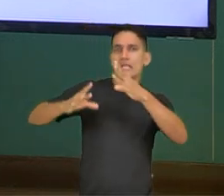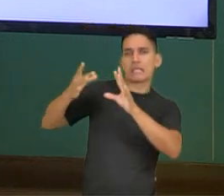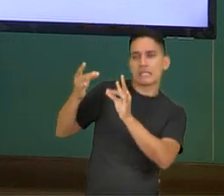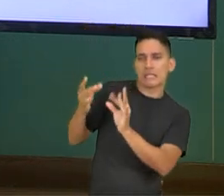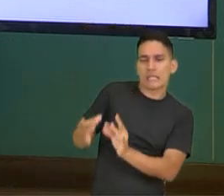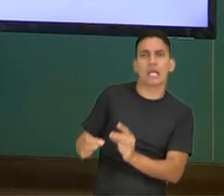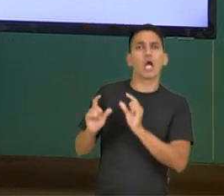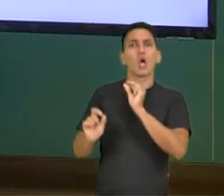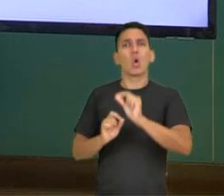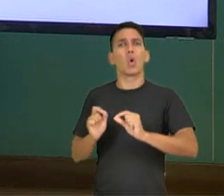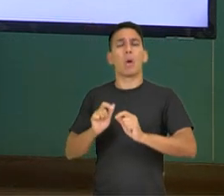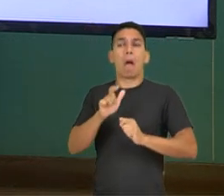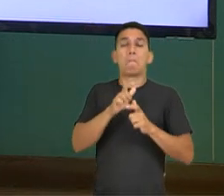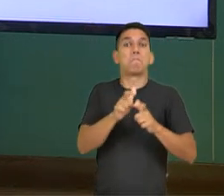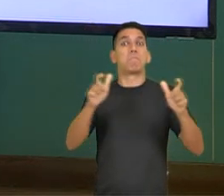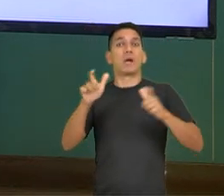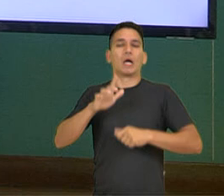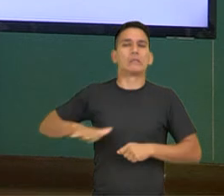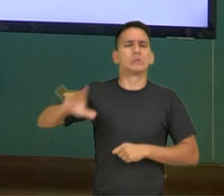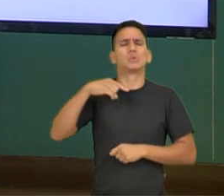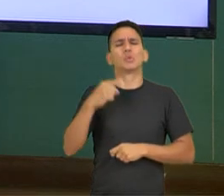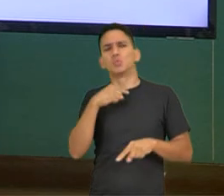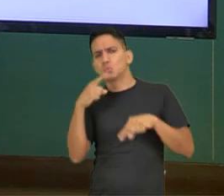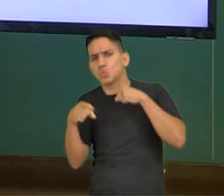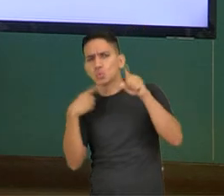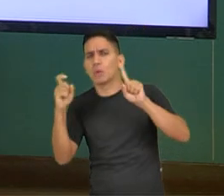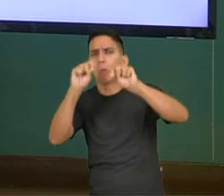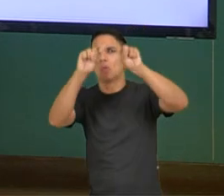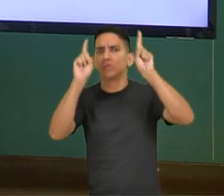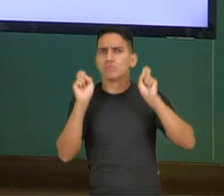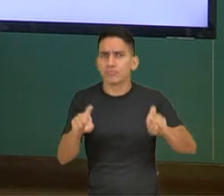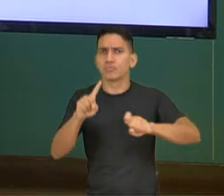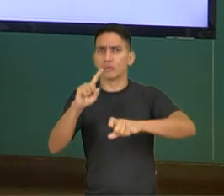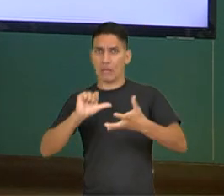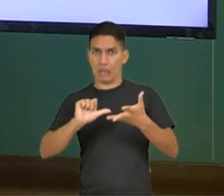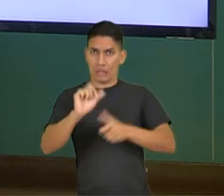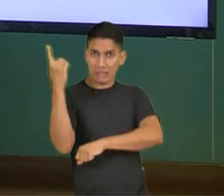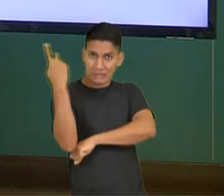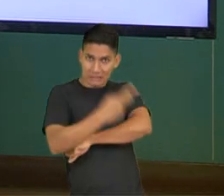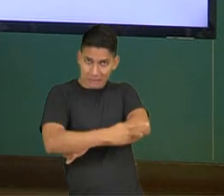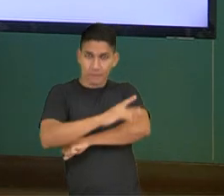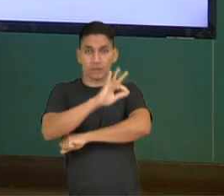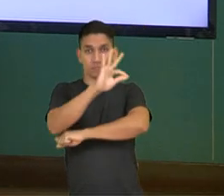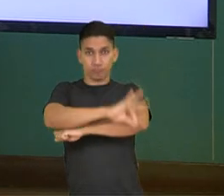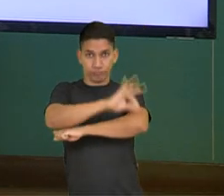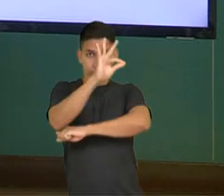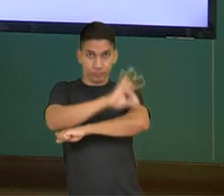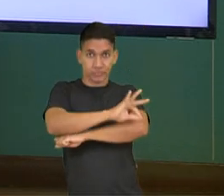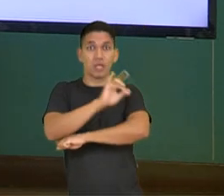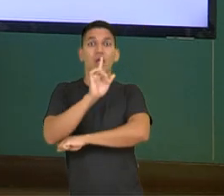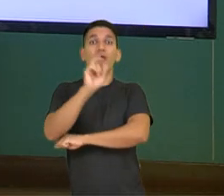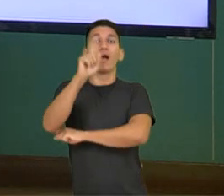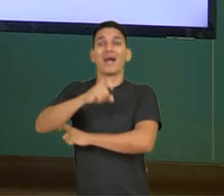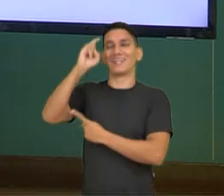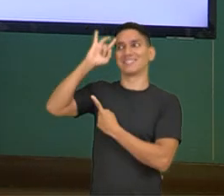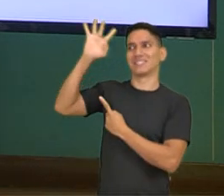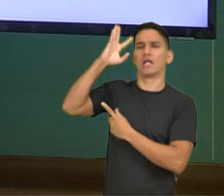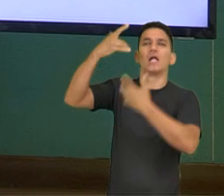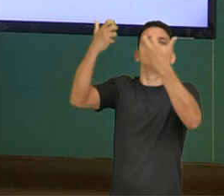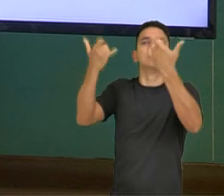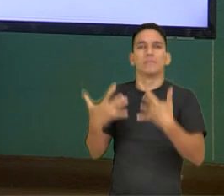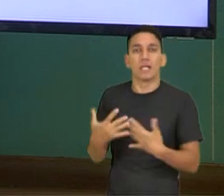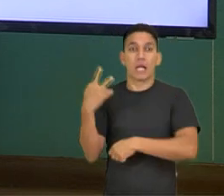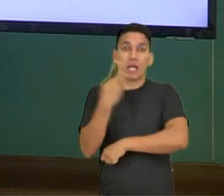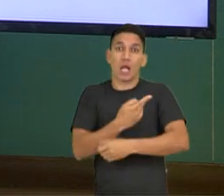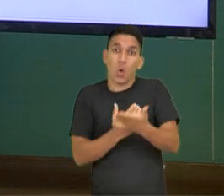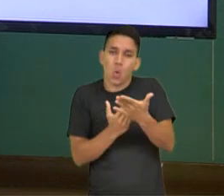boa parte dos nossos questionamentos sobre esta substância, é a teoria que diz que ele se formou